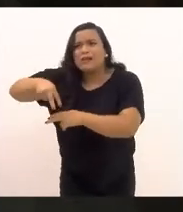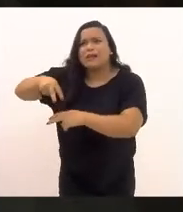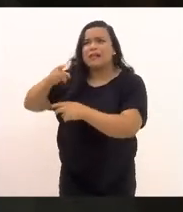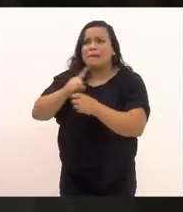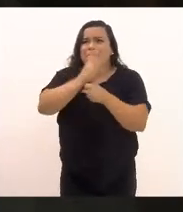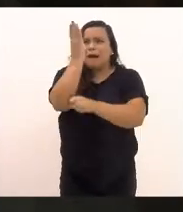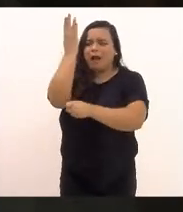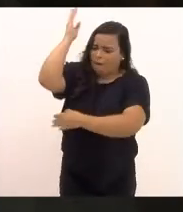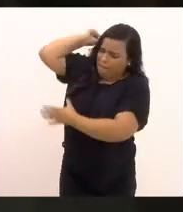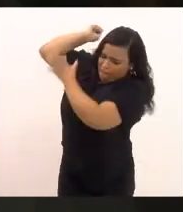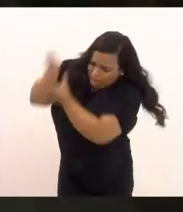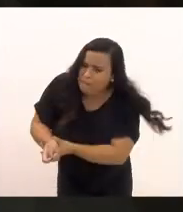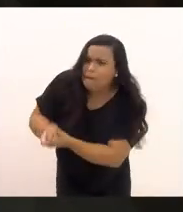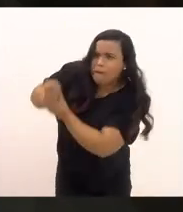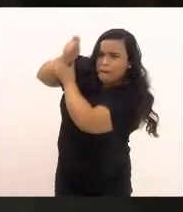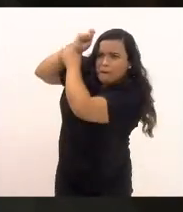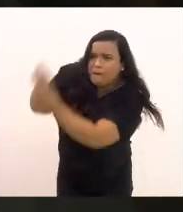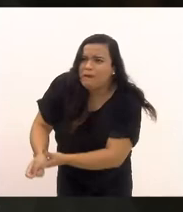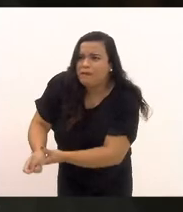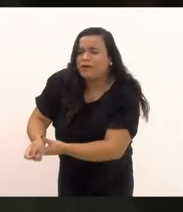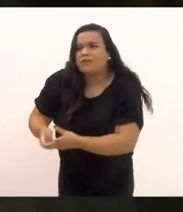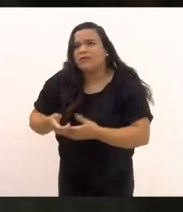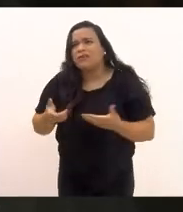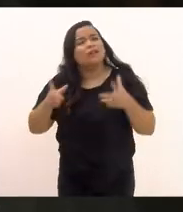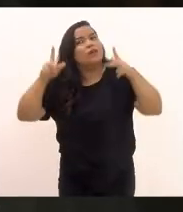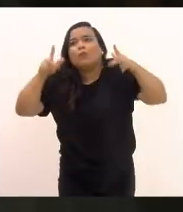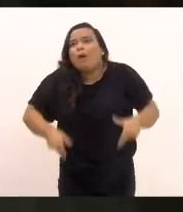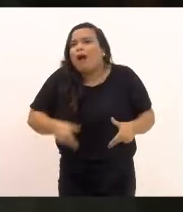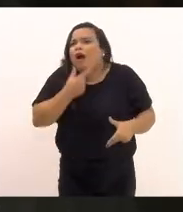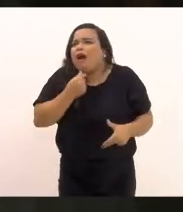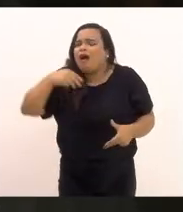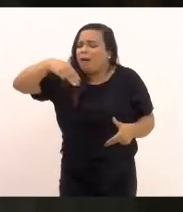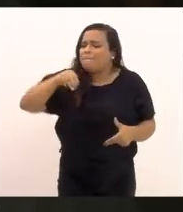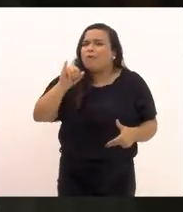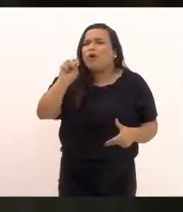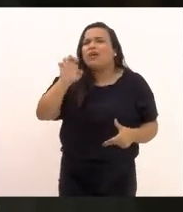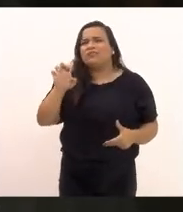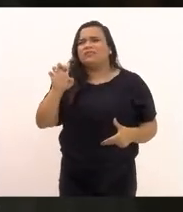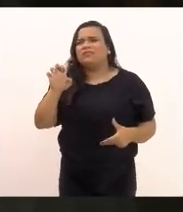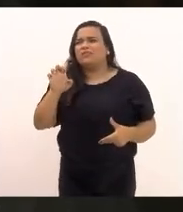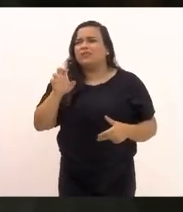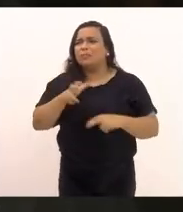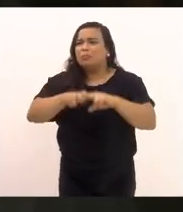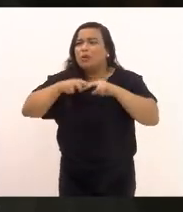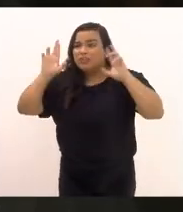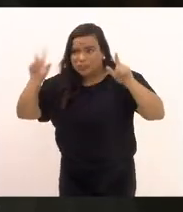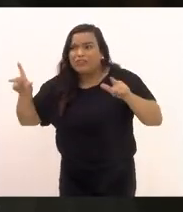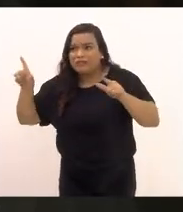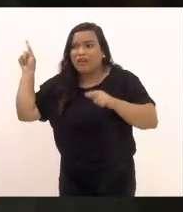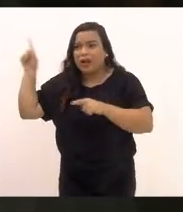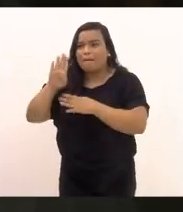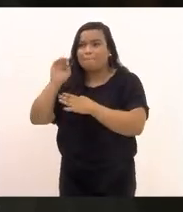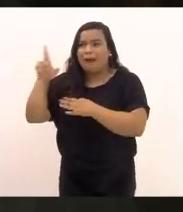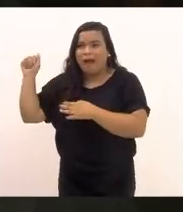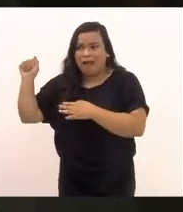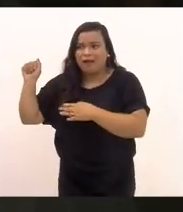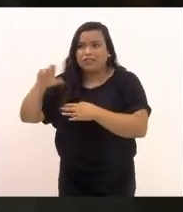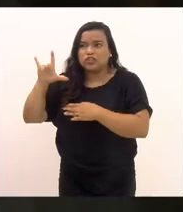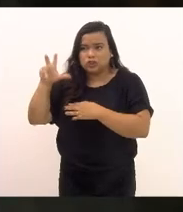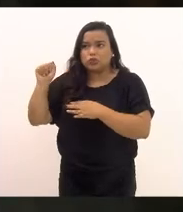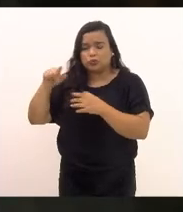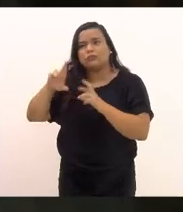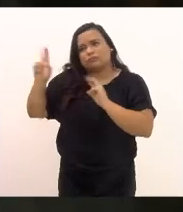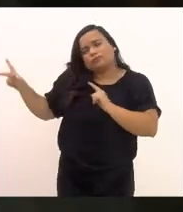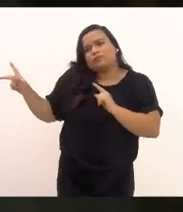Exatamente como aconteceu com Moses, por outros motivos, na Barra da Tijuca. Aí